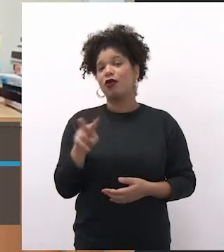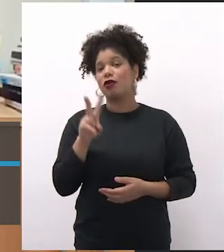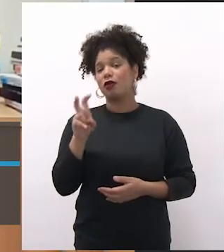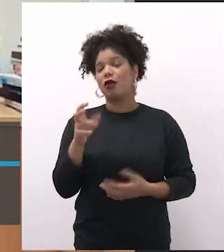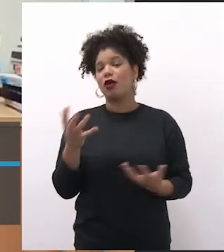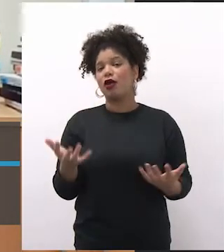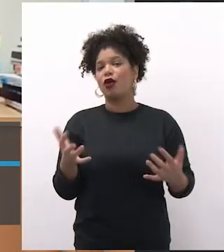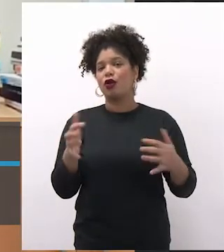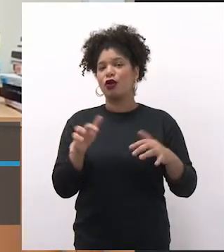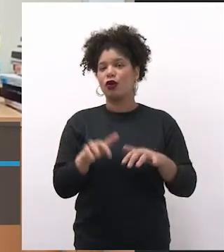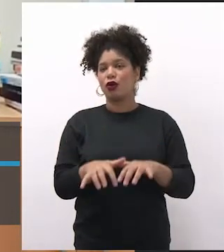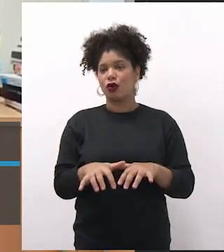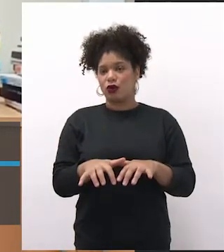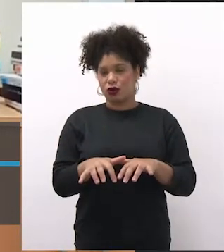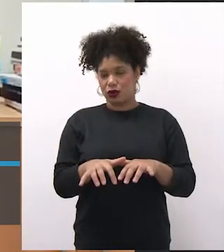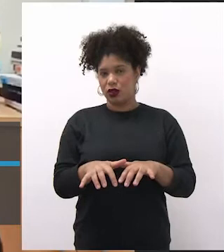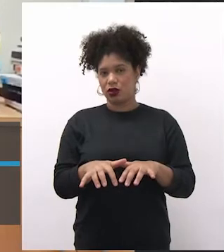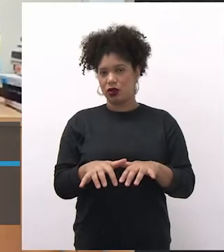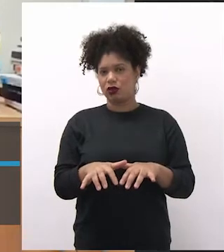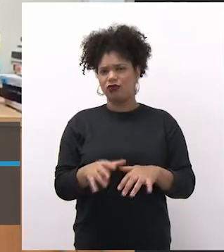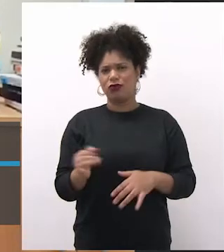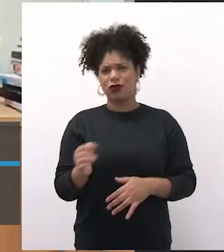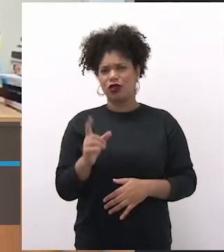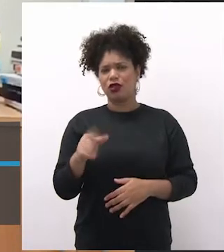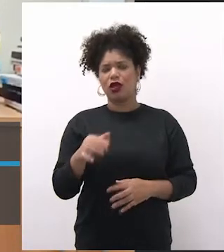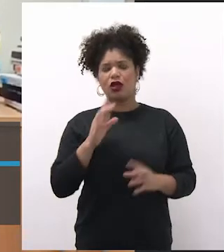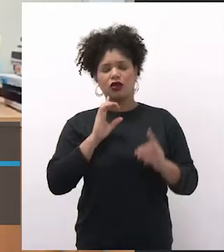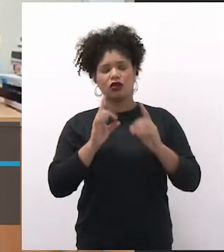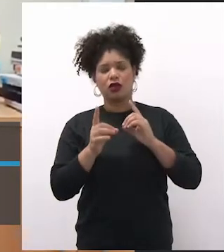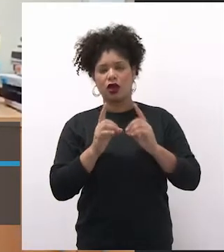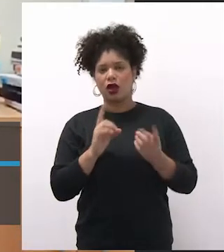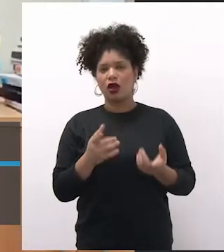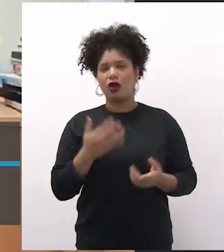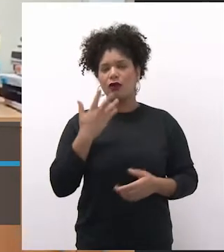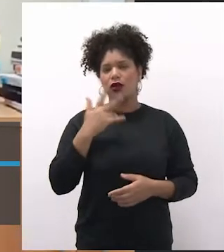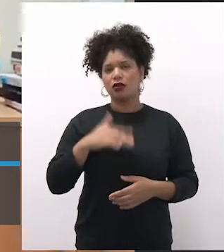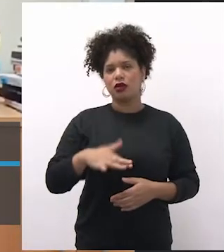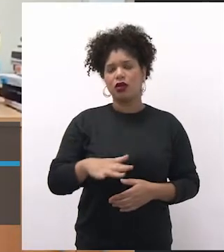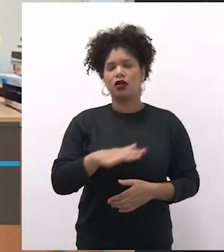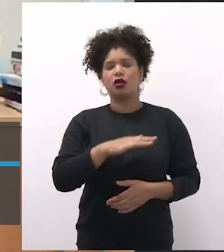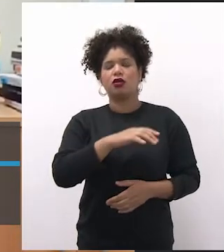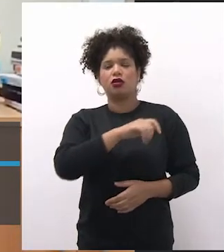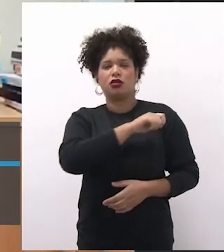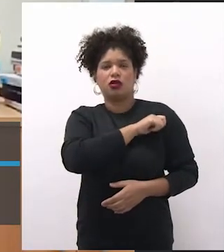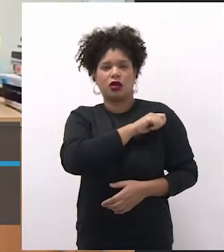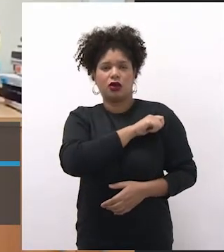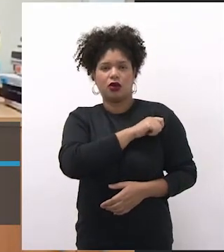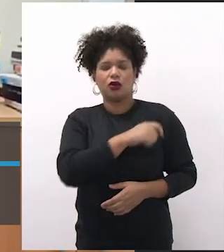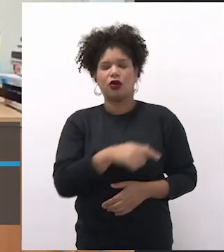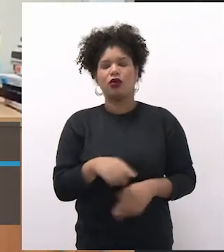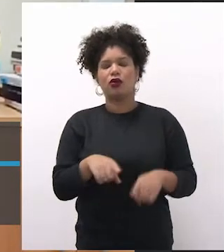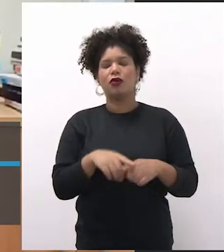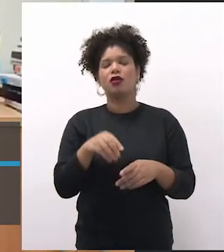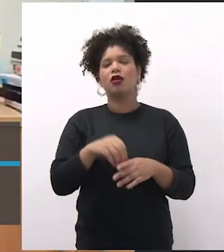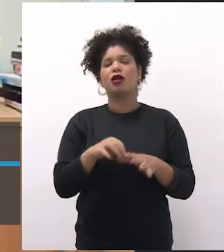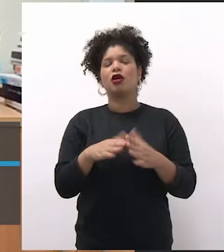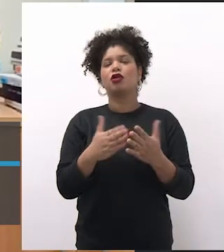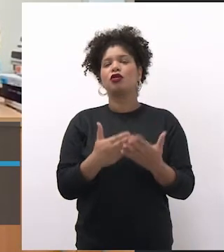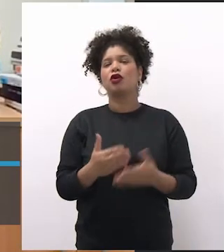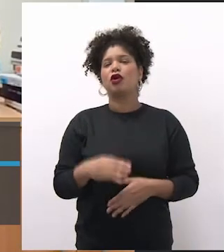esse diálogo também para as crianças, para os alunos, para a escola. Como que foi essa experiência?